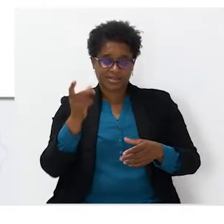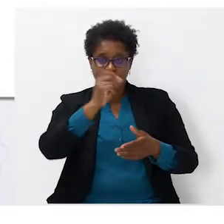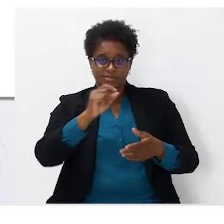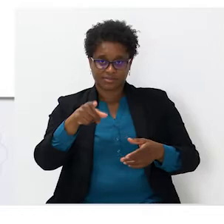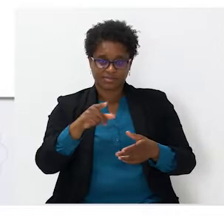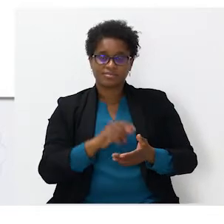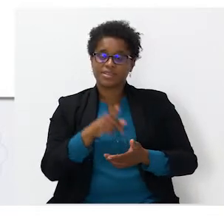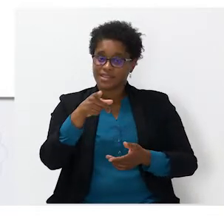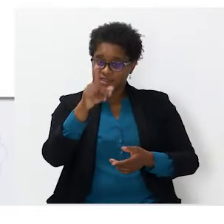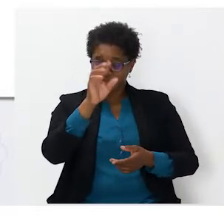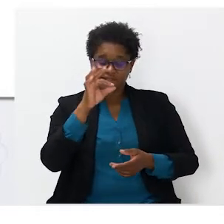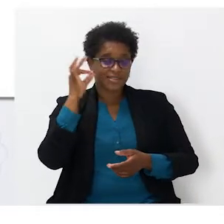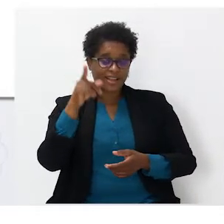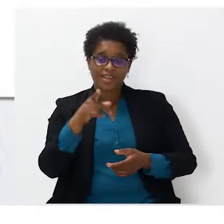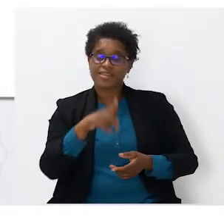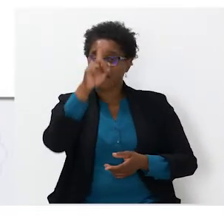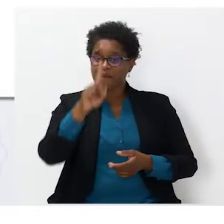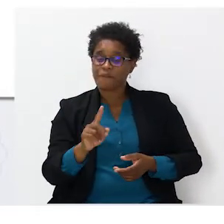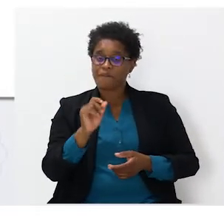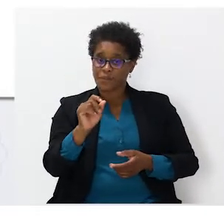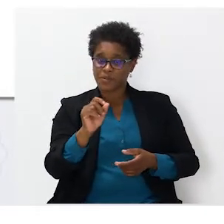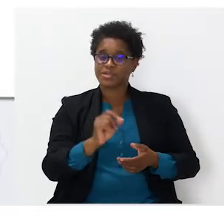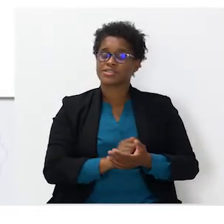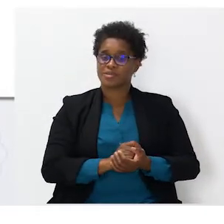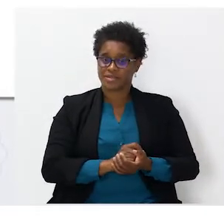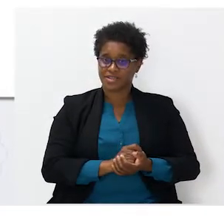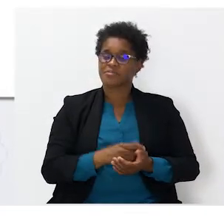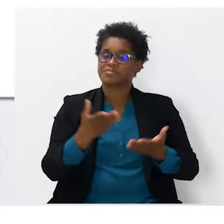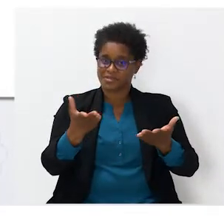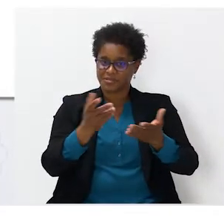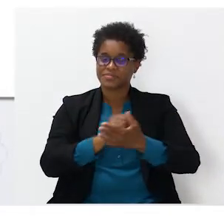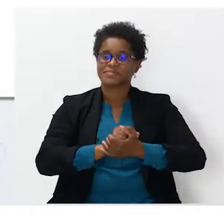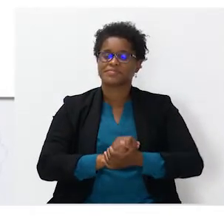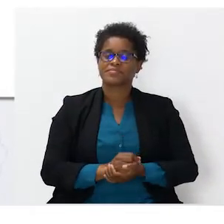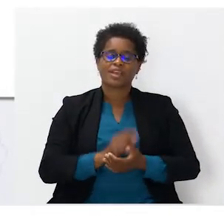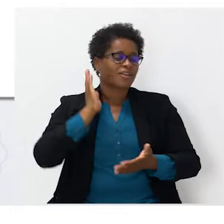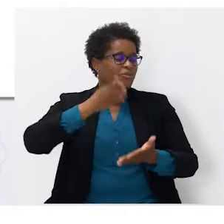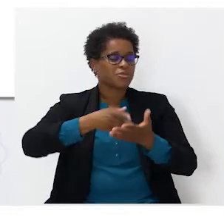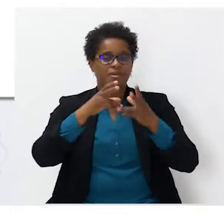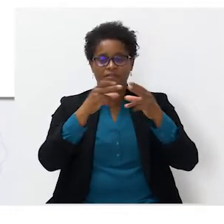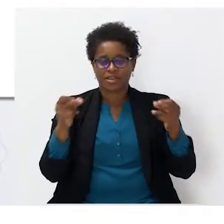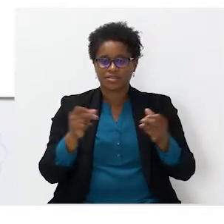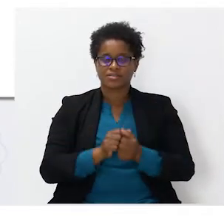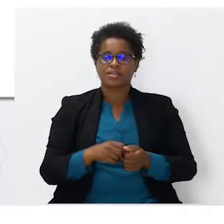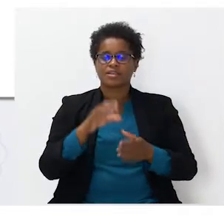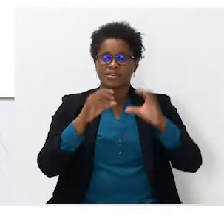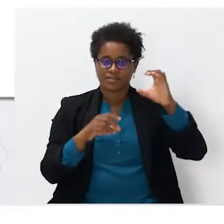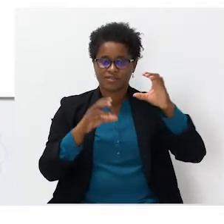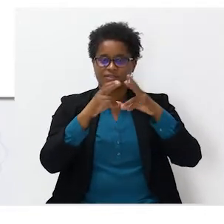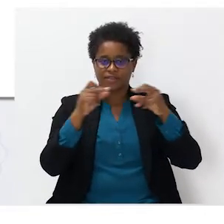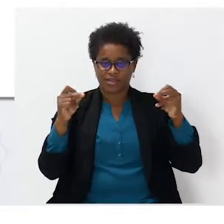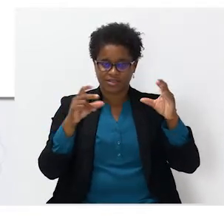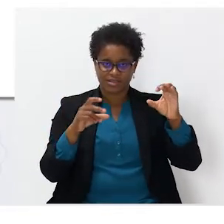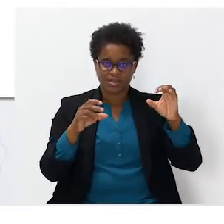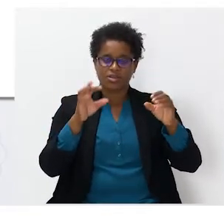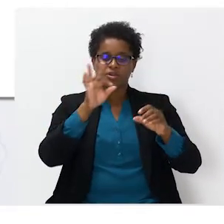Colocaram este sinal, não é? Este é o ponto de exclamação. E na última frase, frase C.